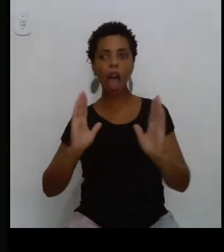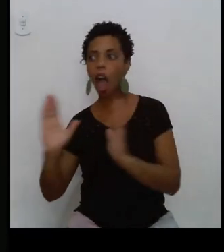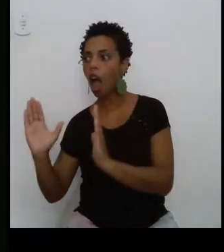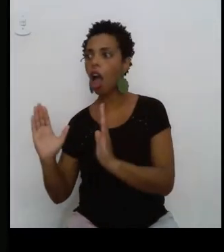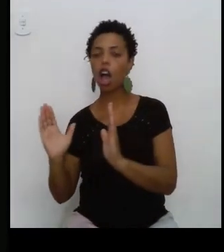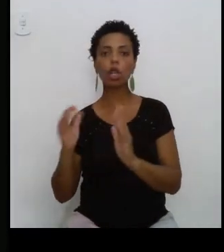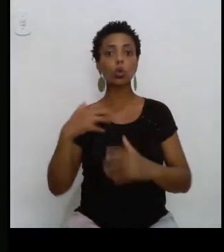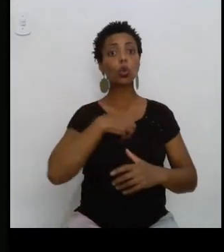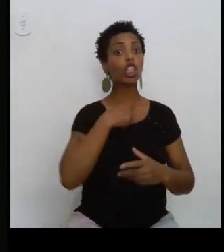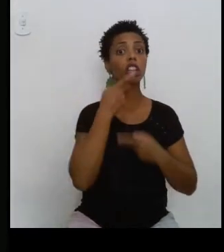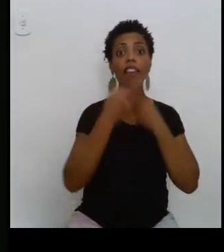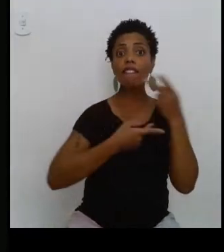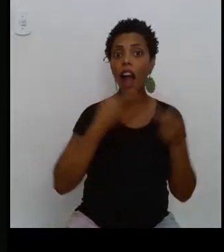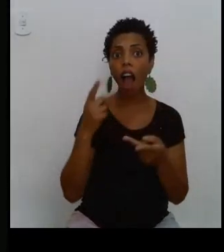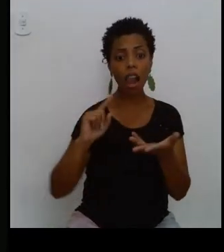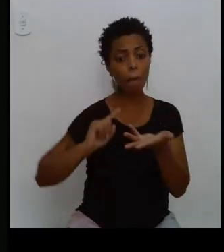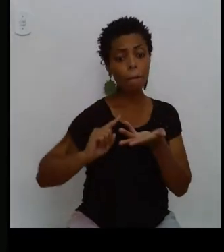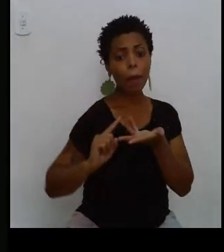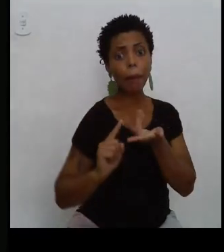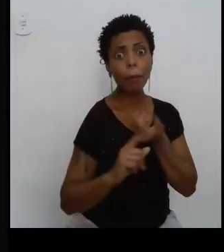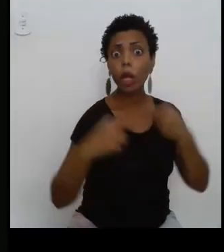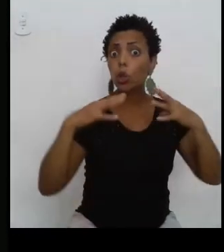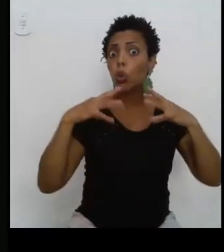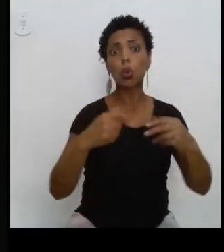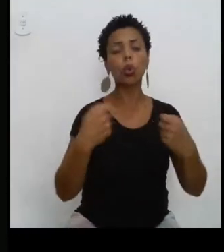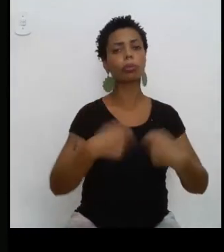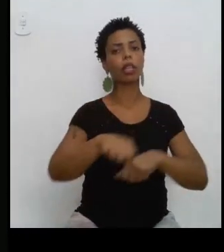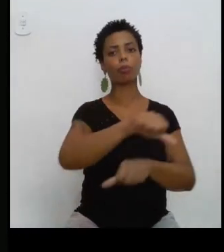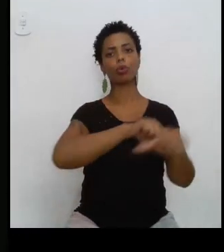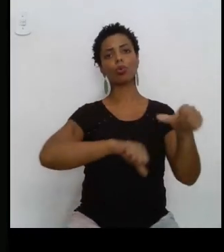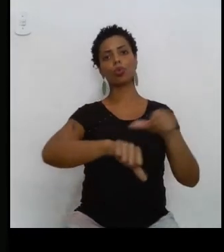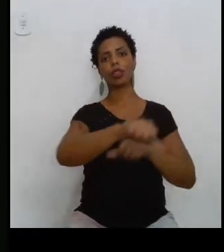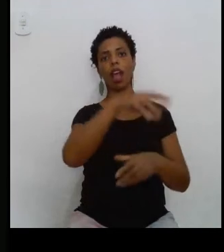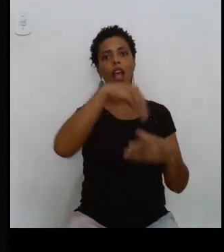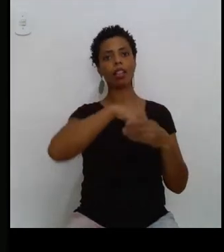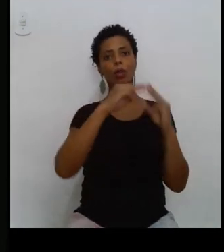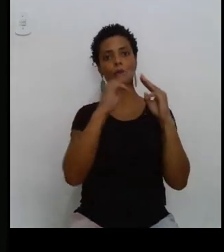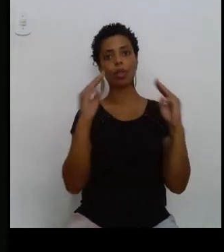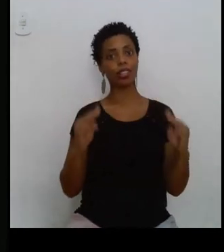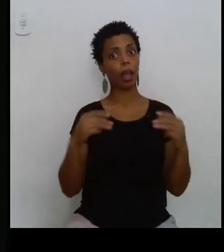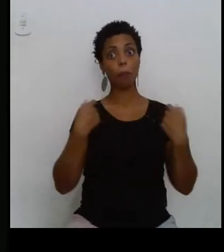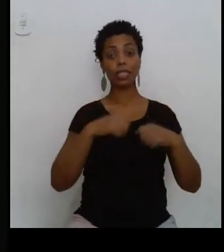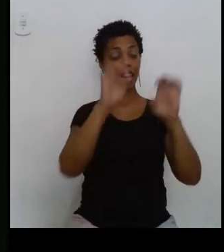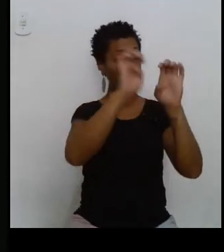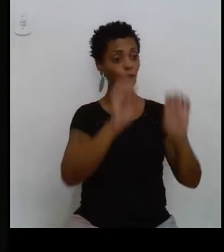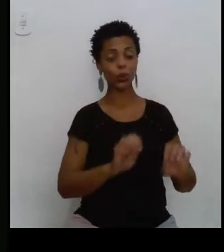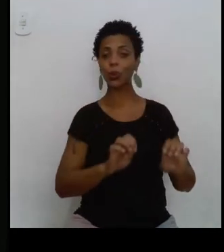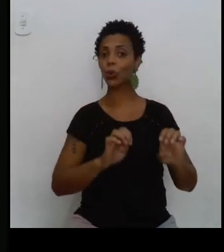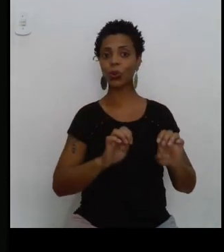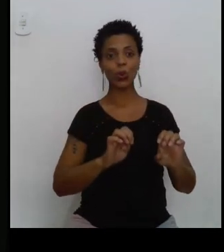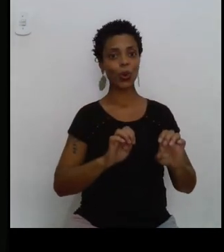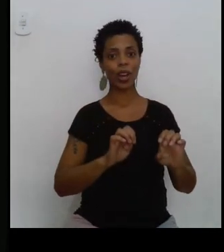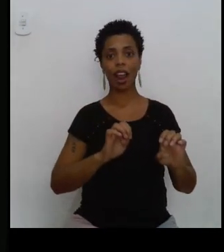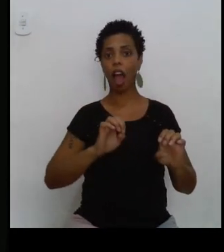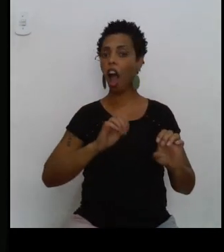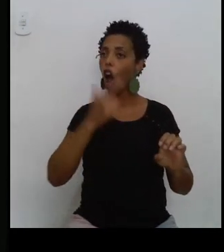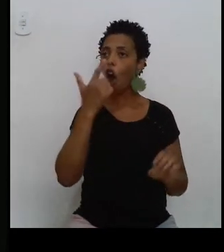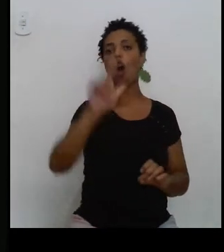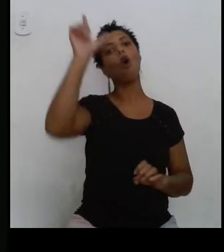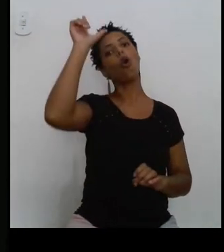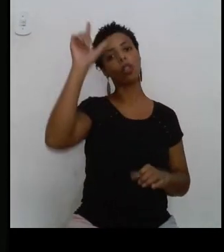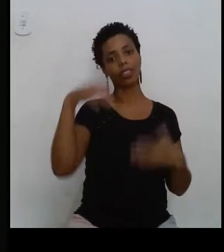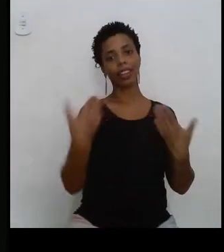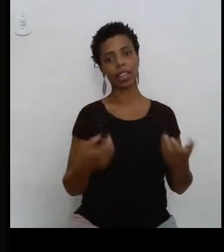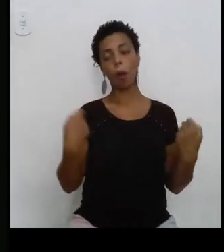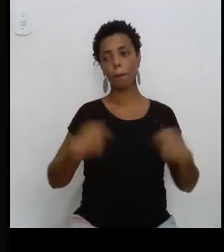fala tudo né Museu precisa assim reestruturar eu preciso então uma colher